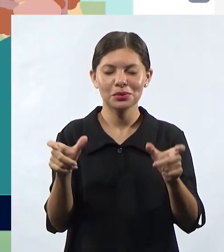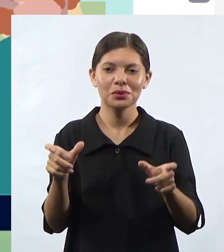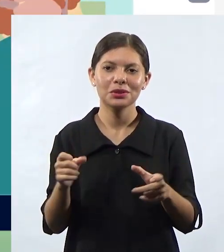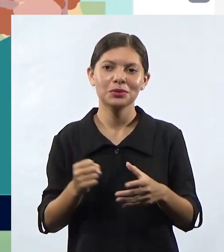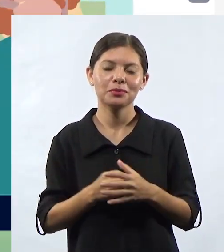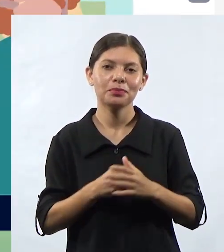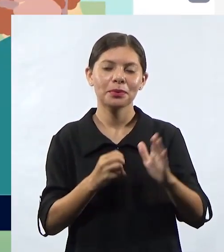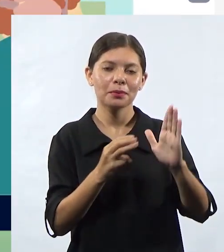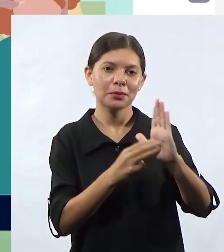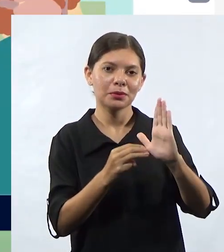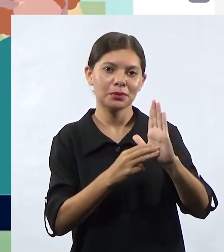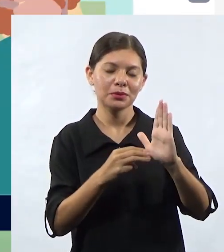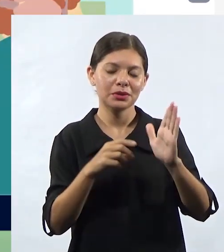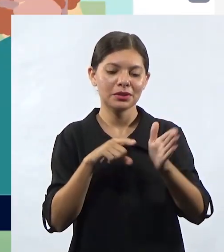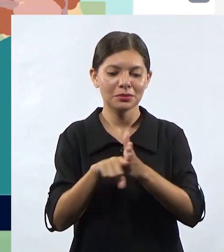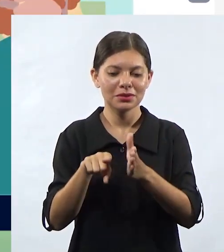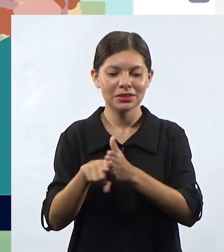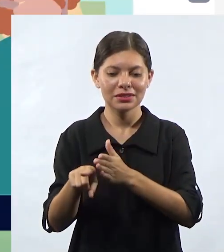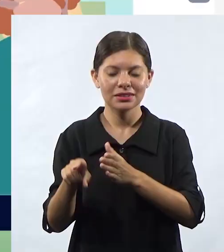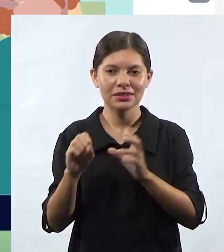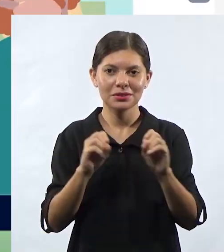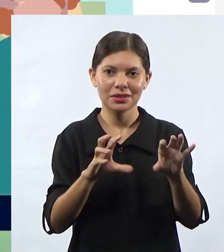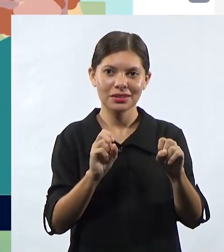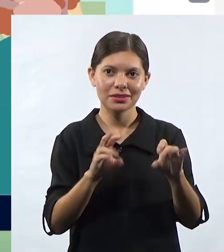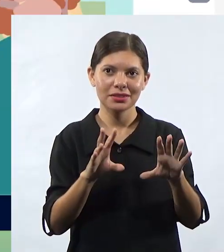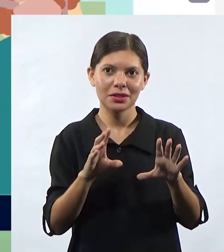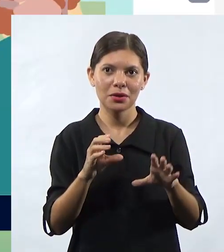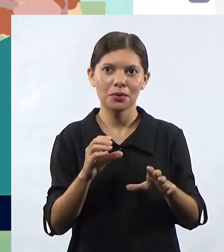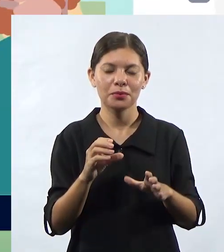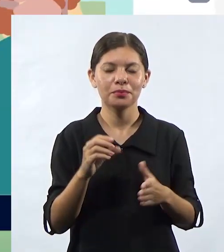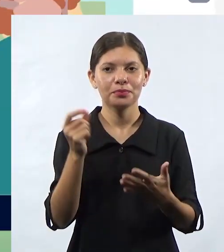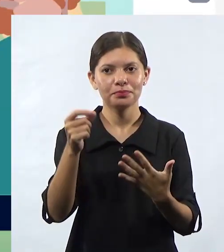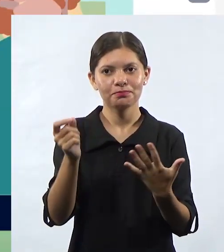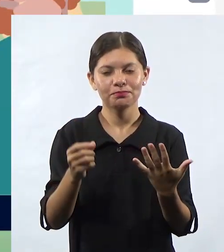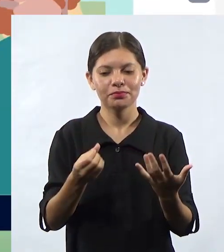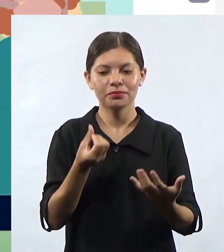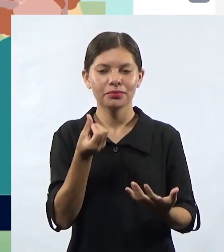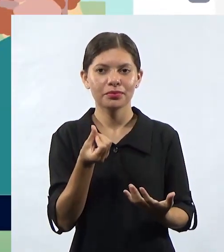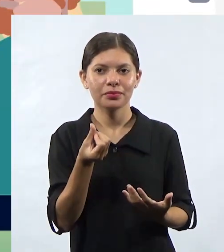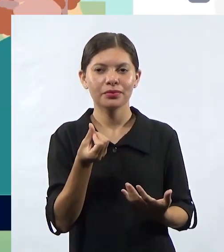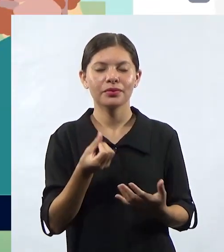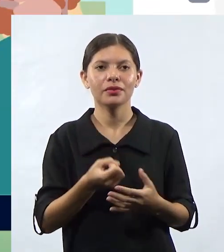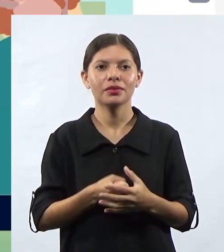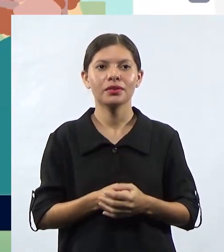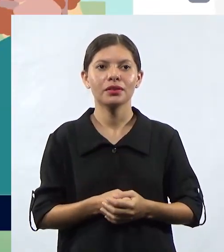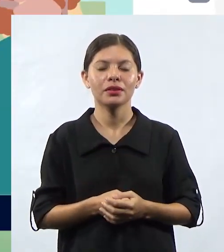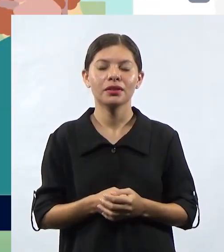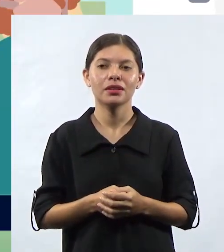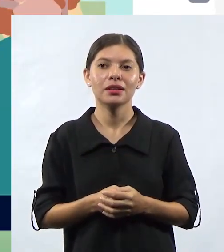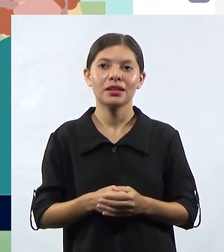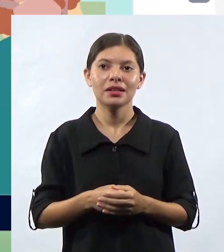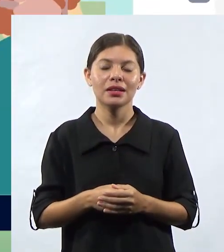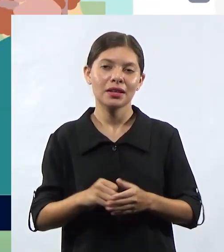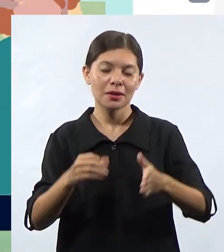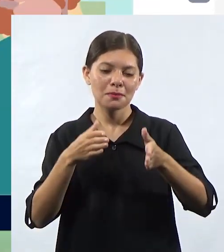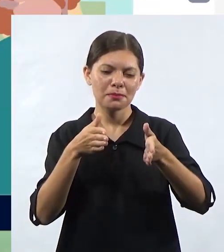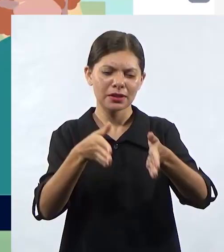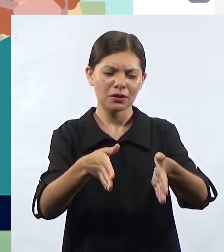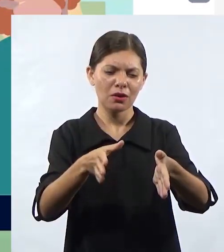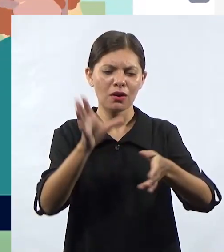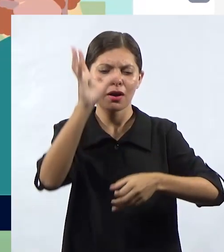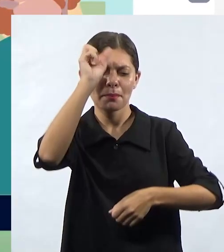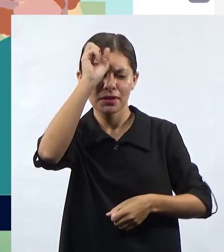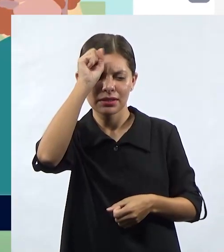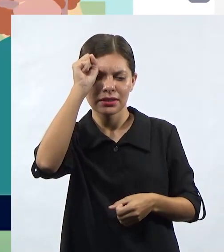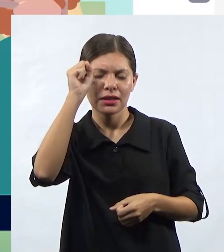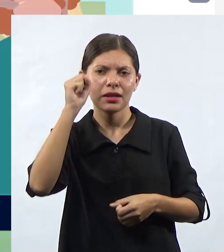Metodologia da pesquisa em educação, item 6. Quem quiser um maior aprofundamento, o livro que a gente já destacou aqui, da Rosalina Bambu, que